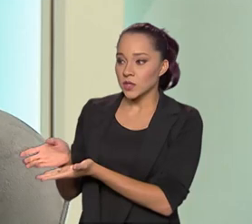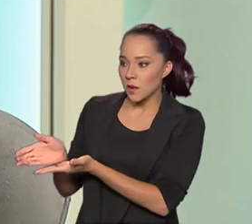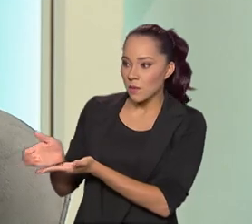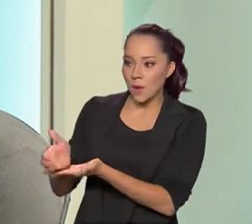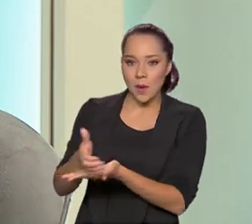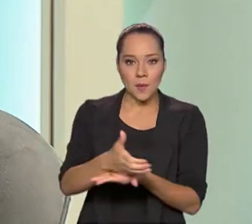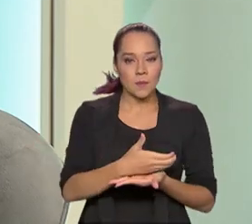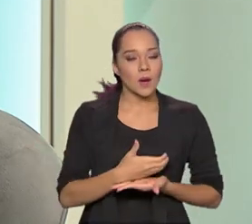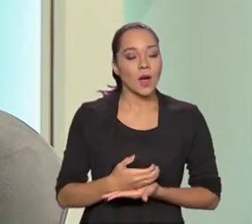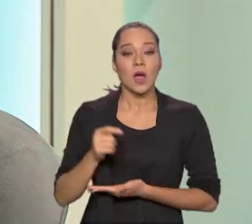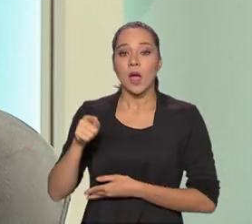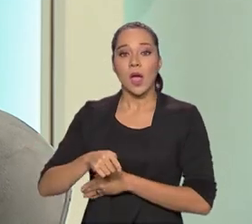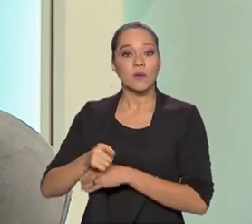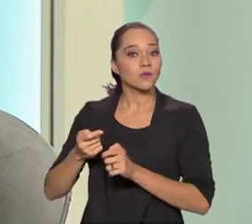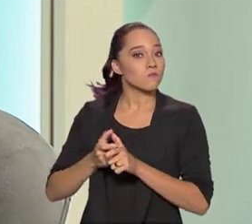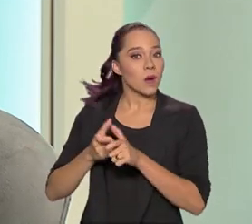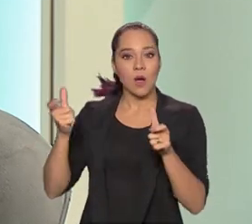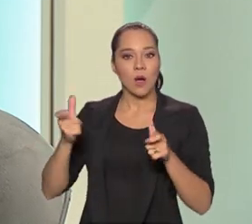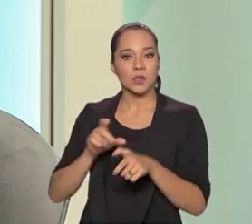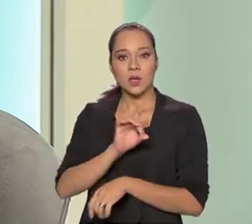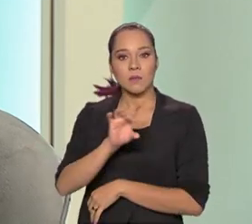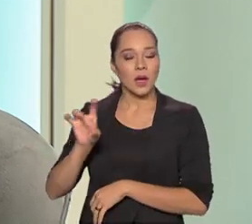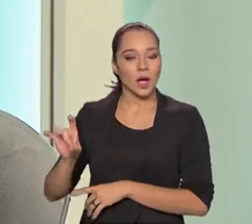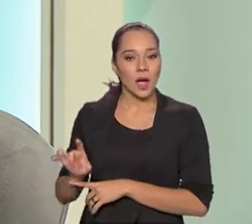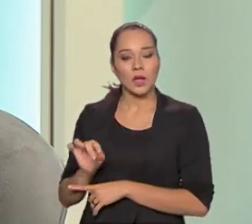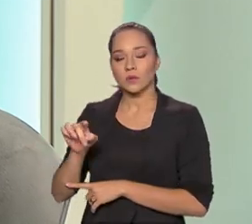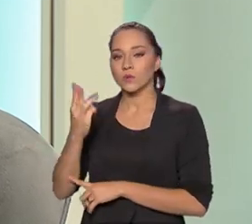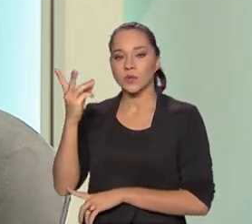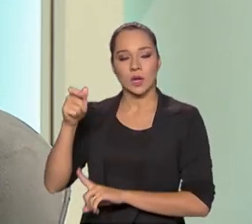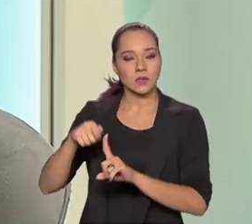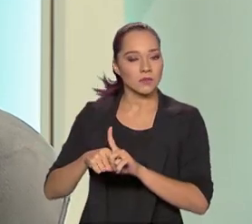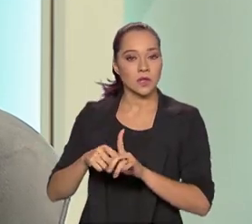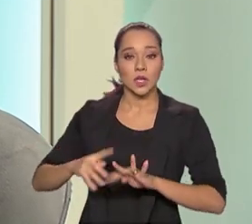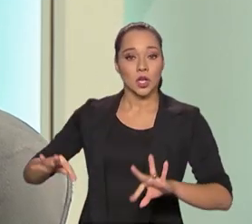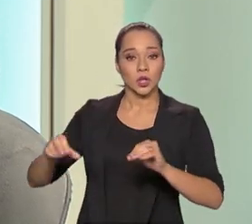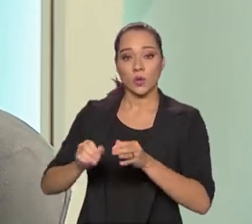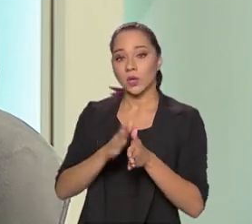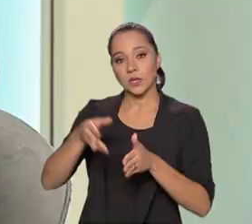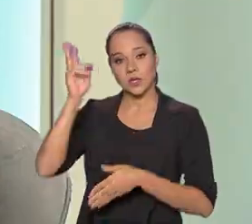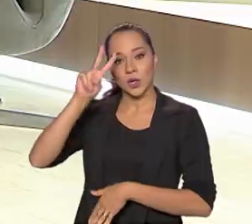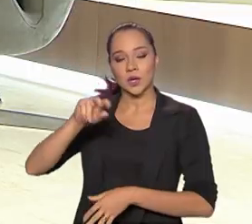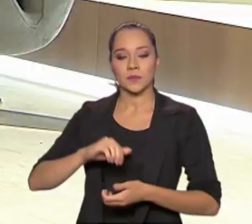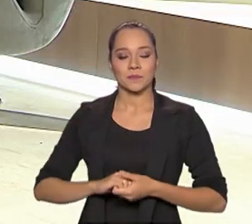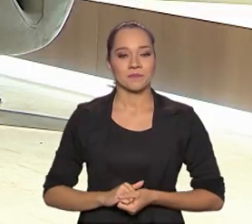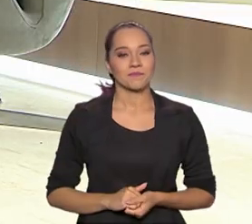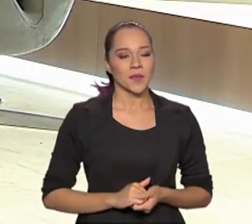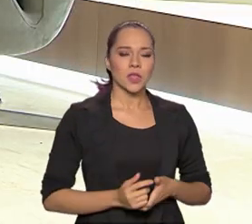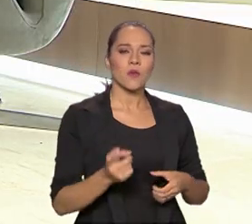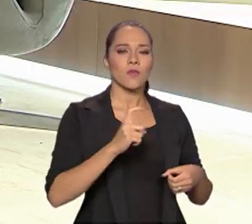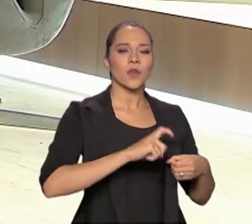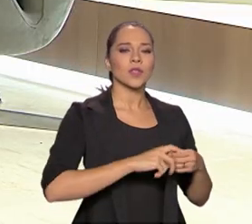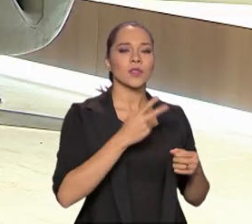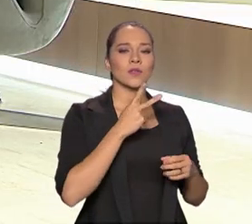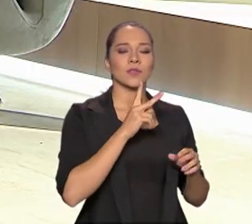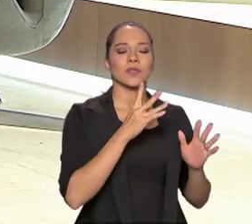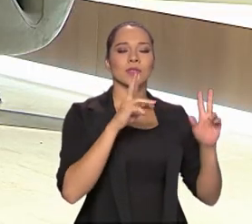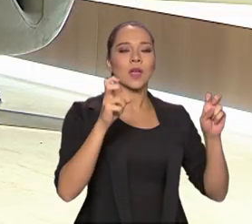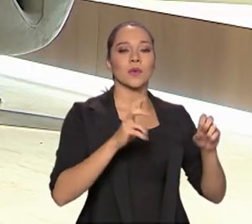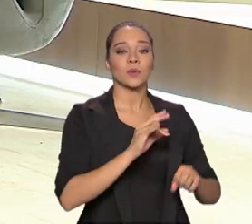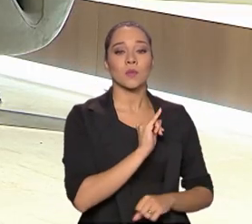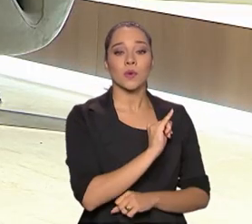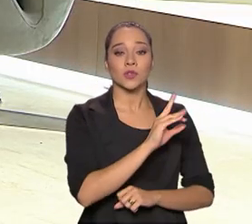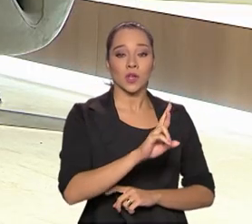arrecadados são os maiores para cada um desses 3 meses em toda a série histórica. Voltando à questão do imposto de renda,